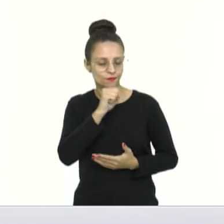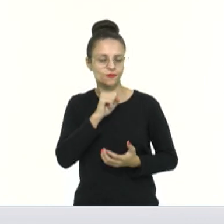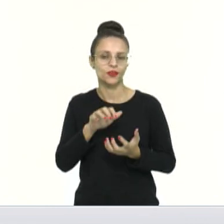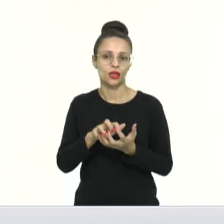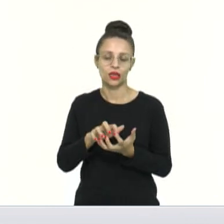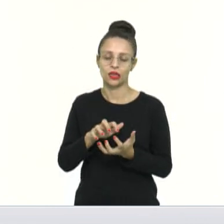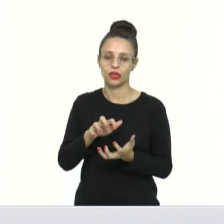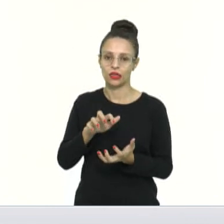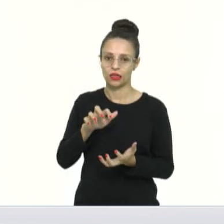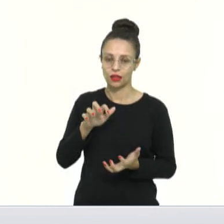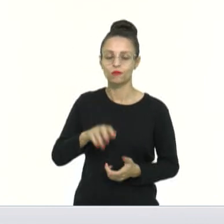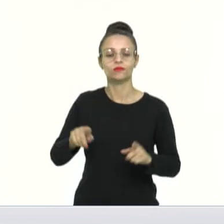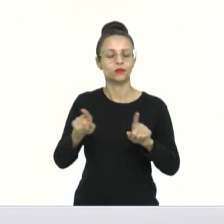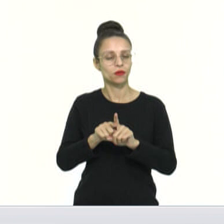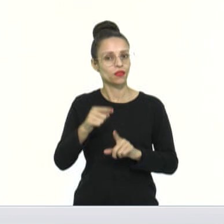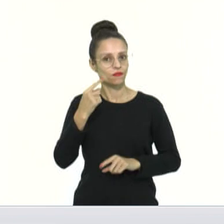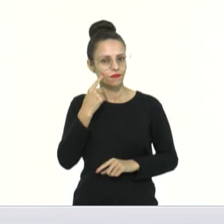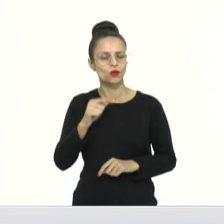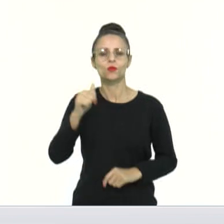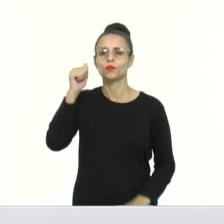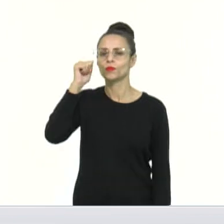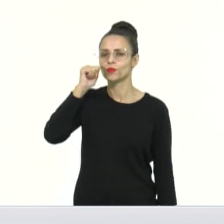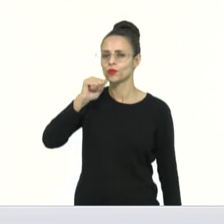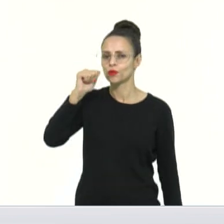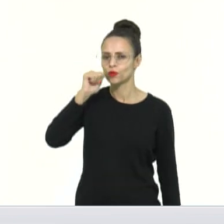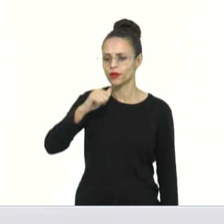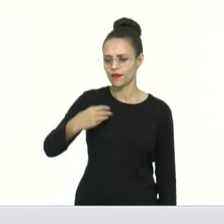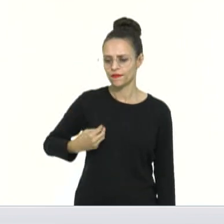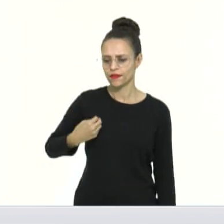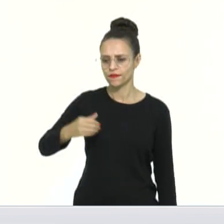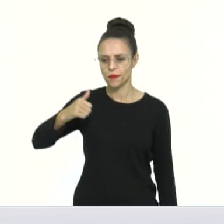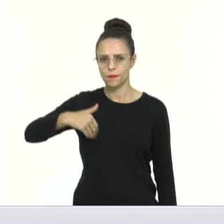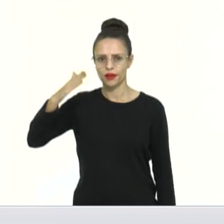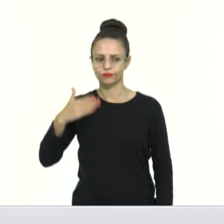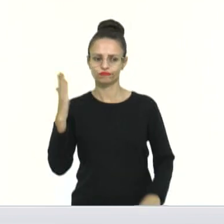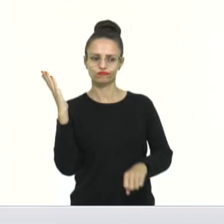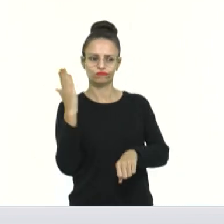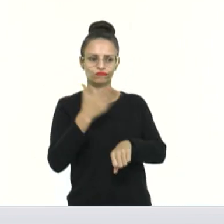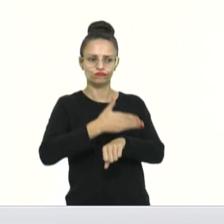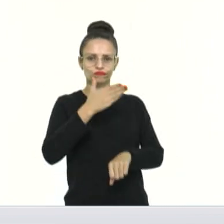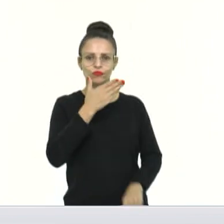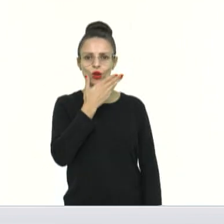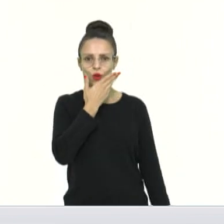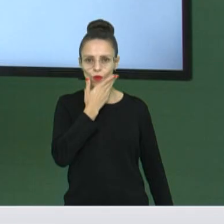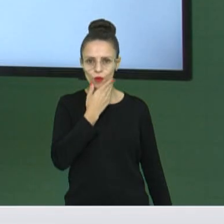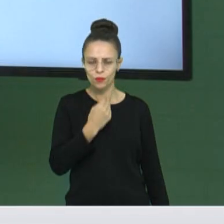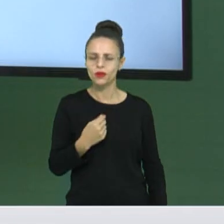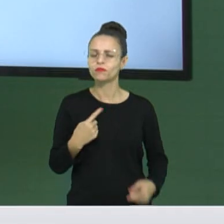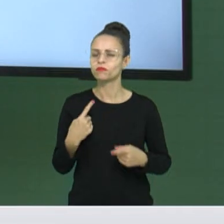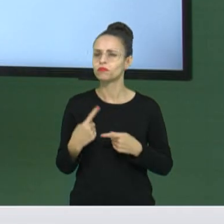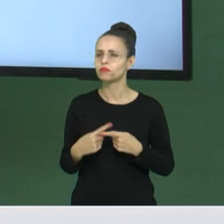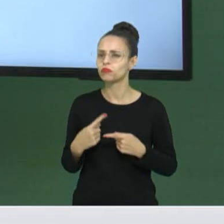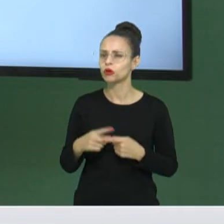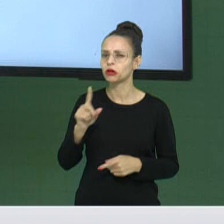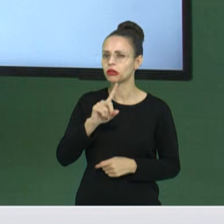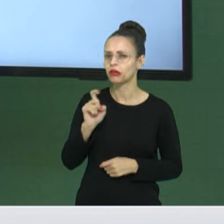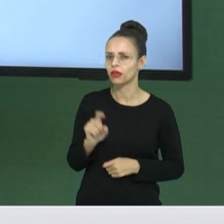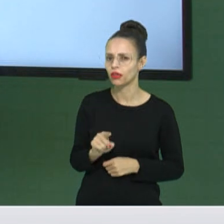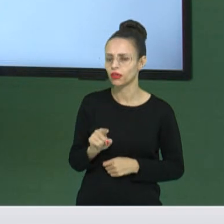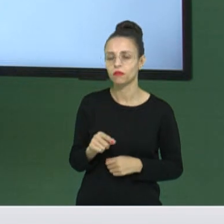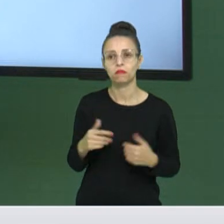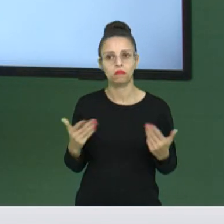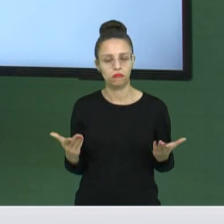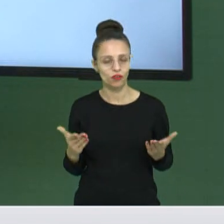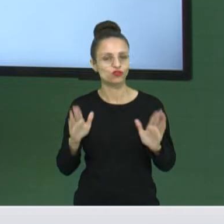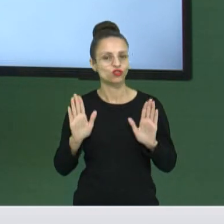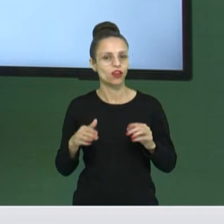né? E vimos também que as mulheres têm vivido mais do que os homens. Por que ser professora? Nós